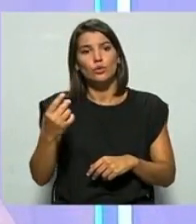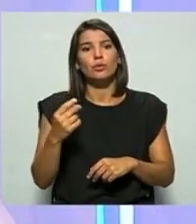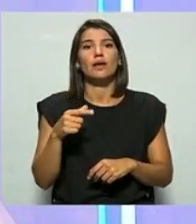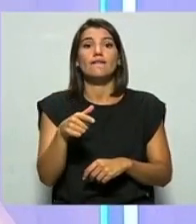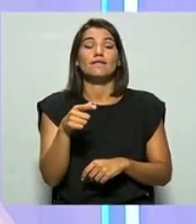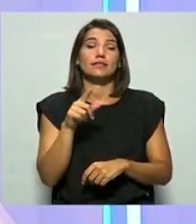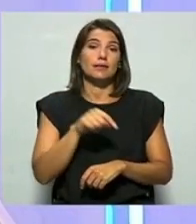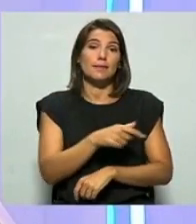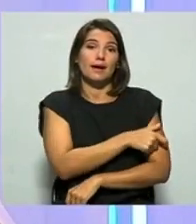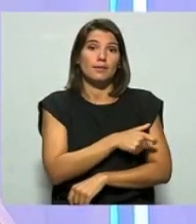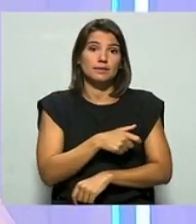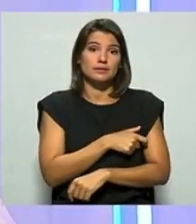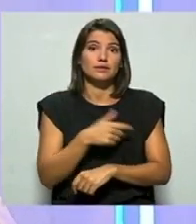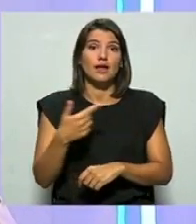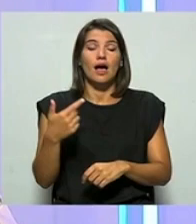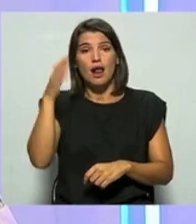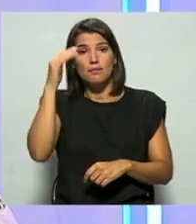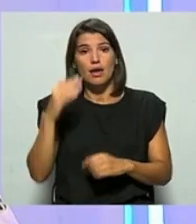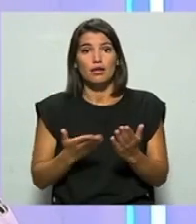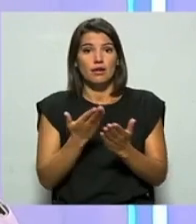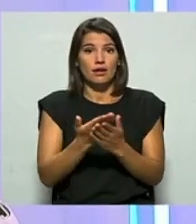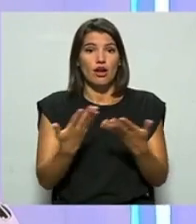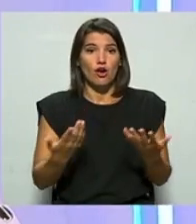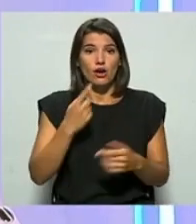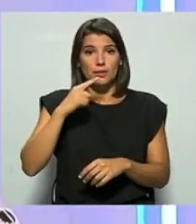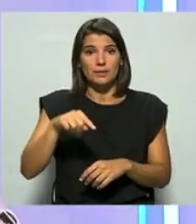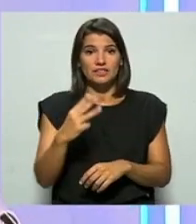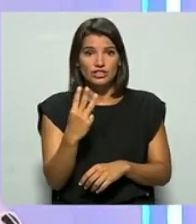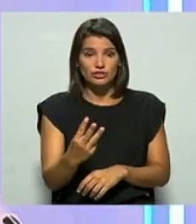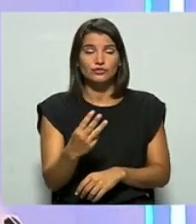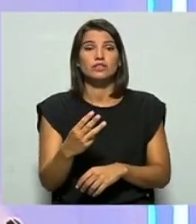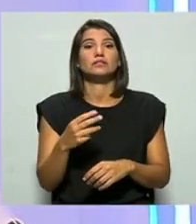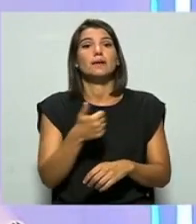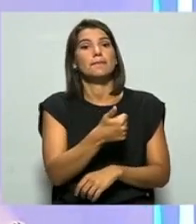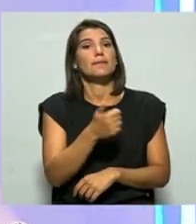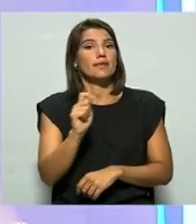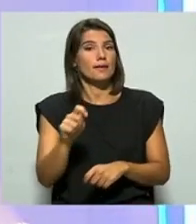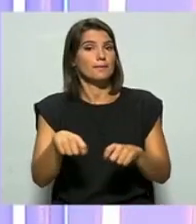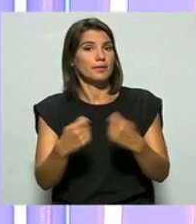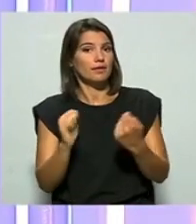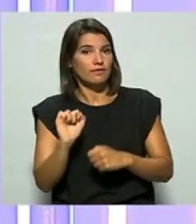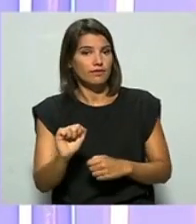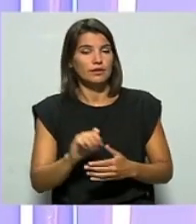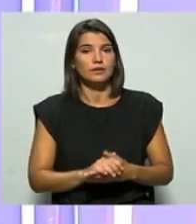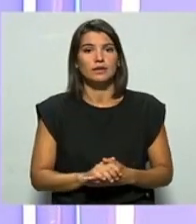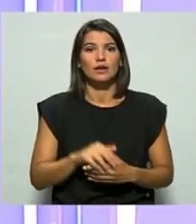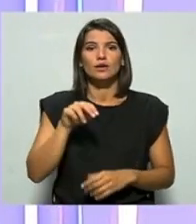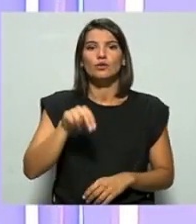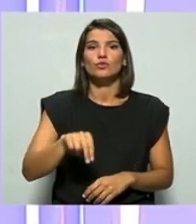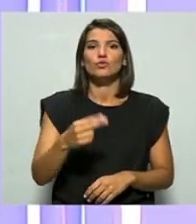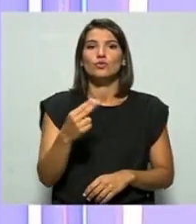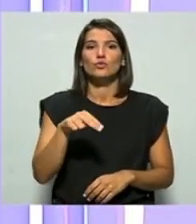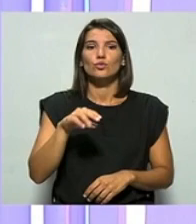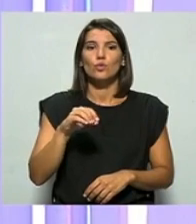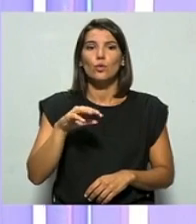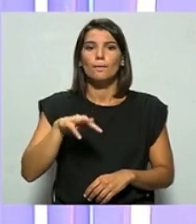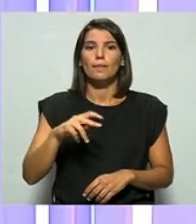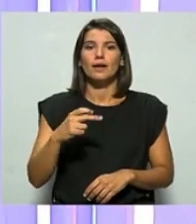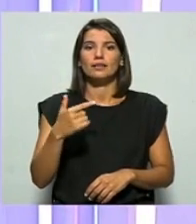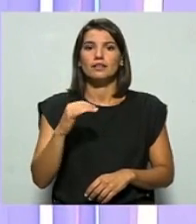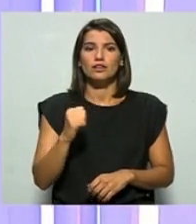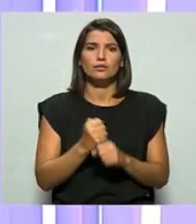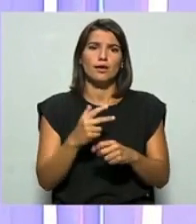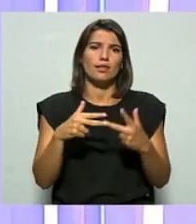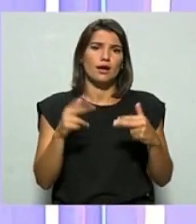Almada concorre Pela terceira vez a este conselho pelo bloco de esquerda no Matias Altar que há